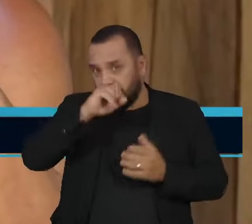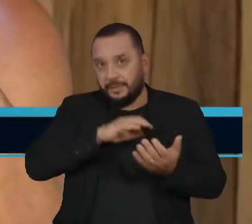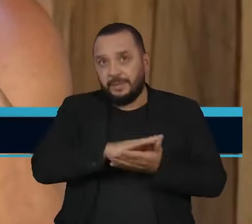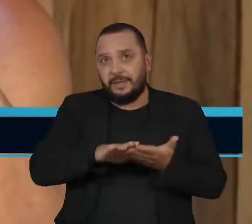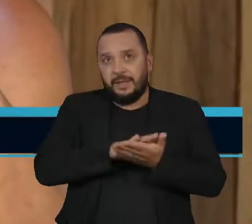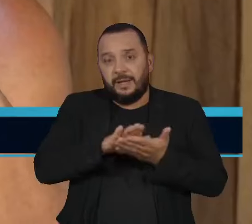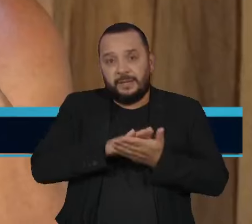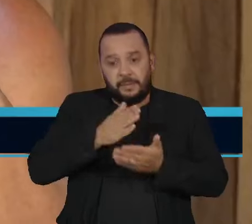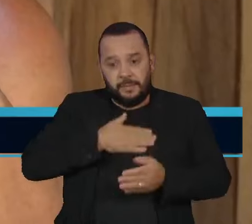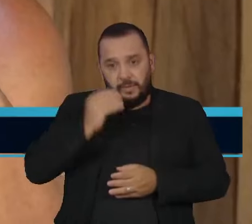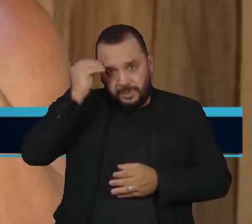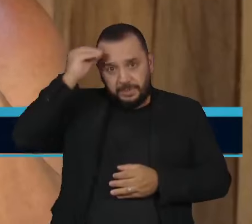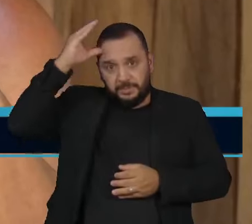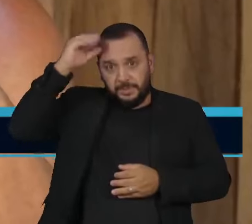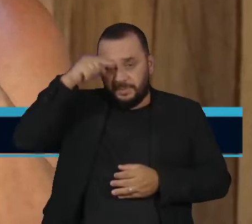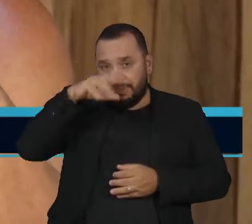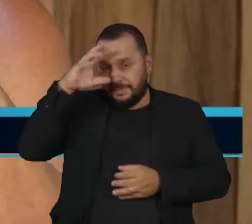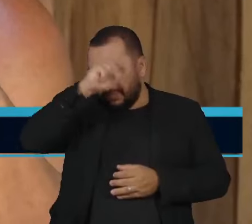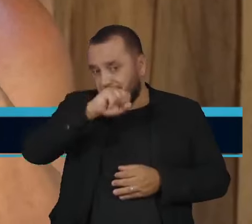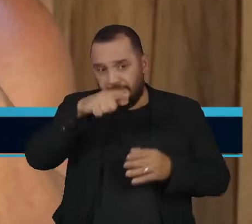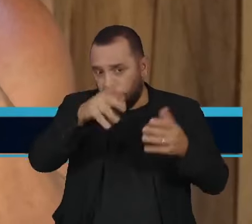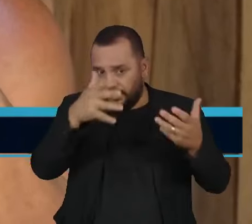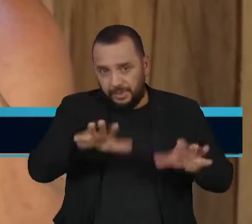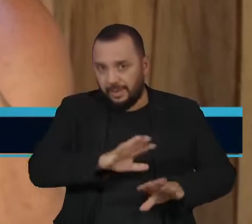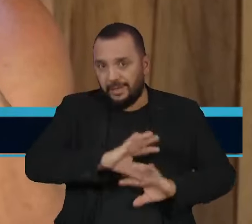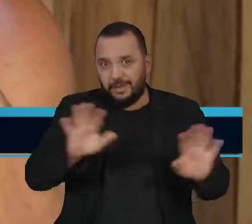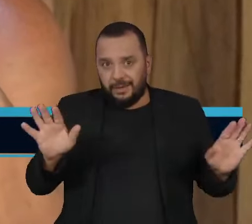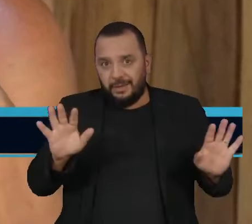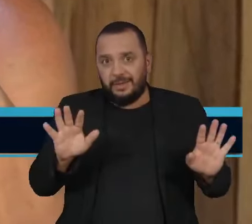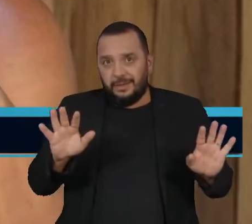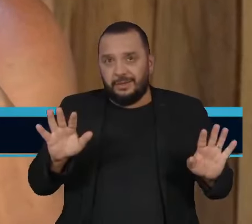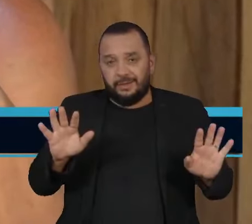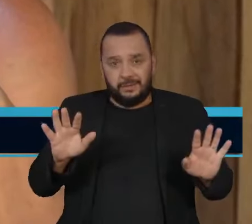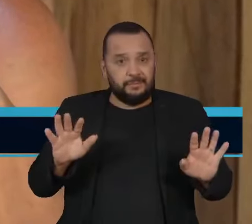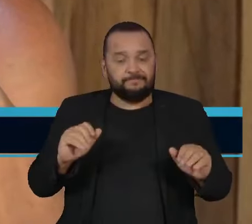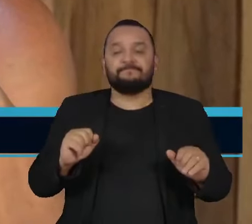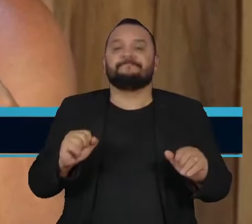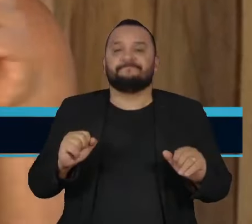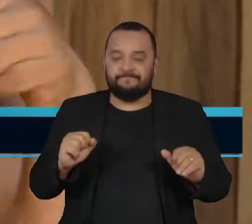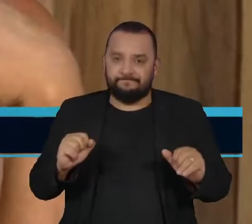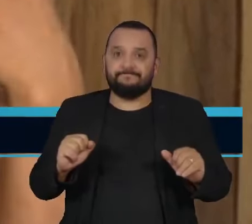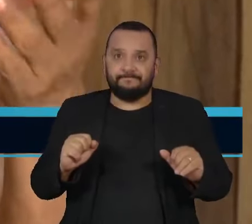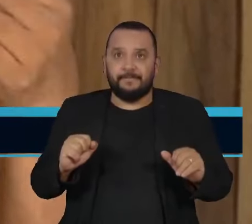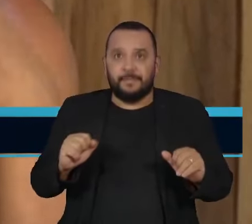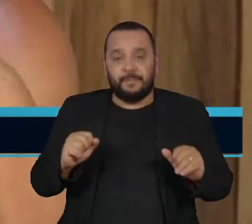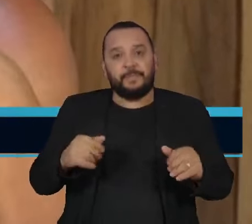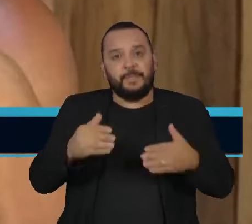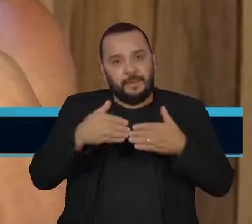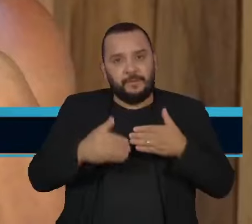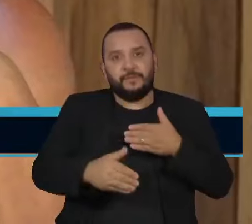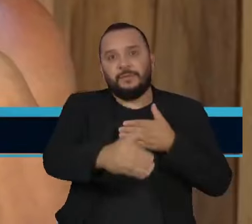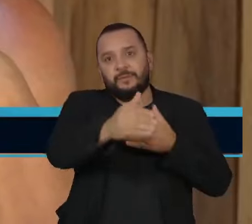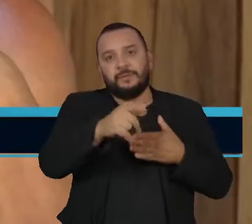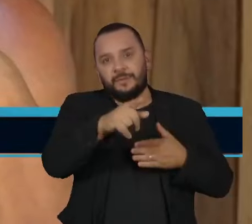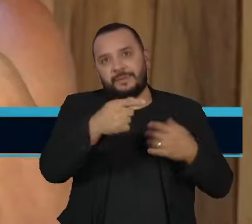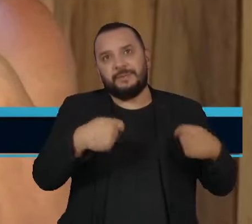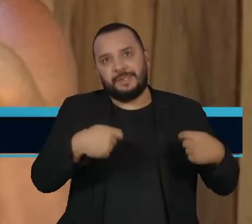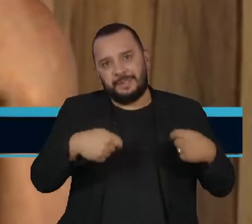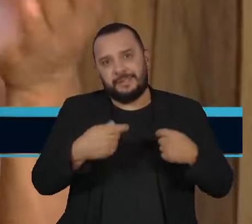meu conhecimento, se você não quiser carregar o meu conhecimento, daqui para frente você vai